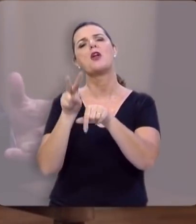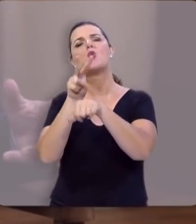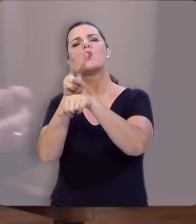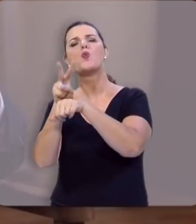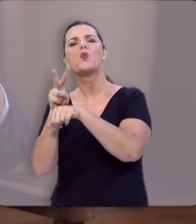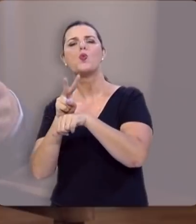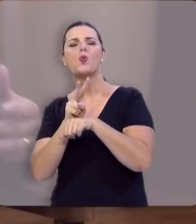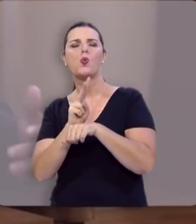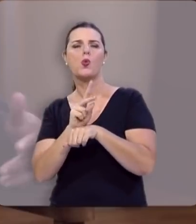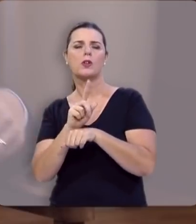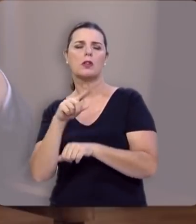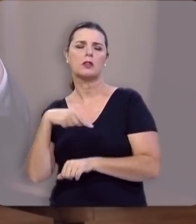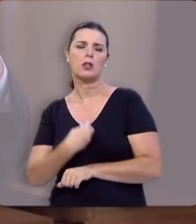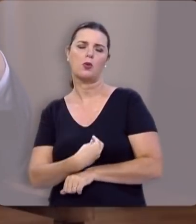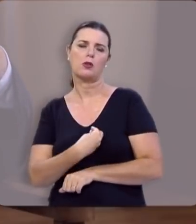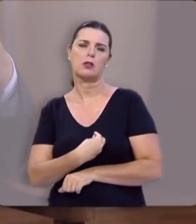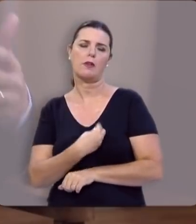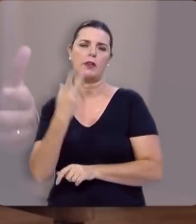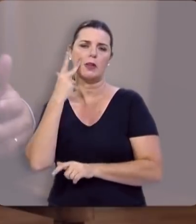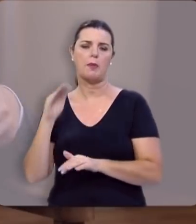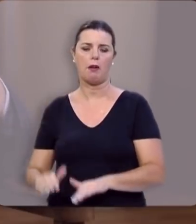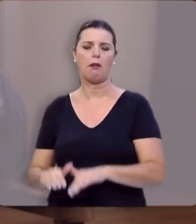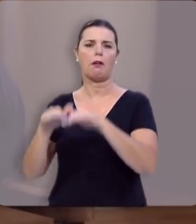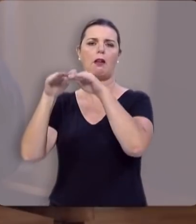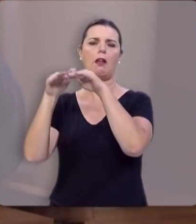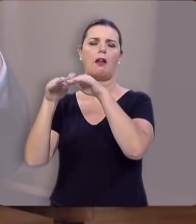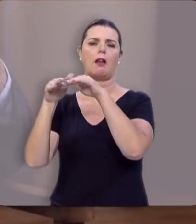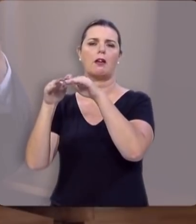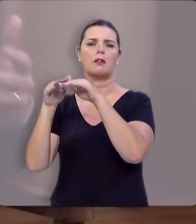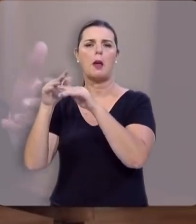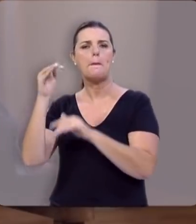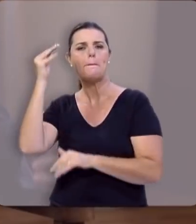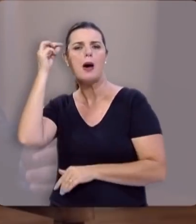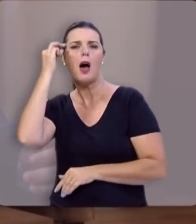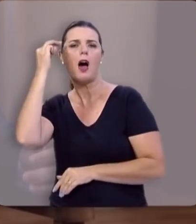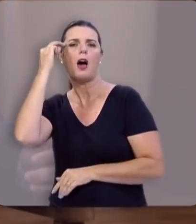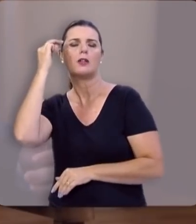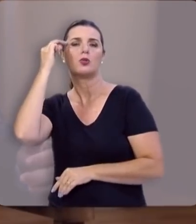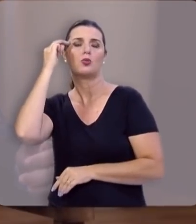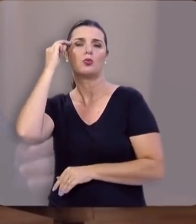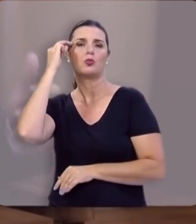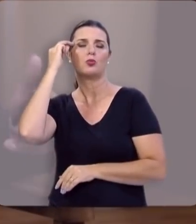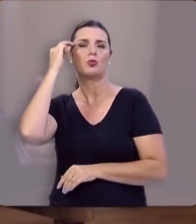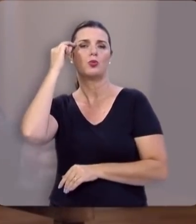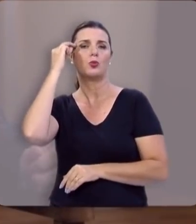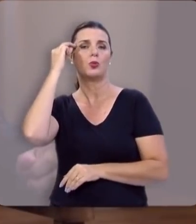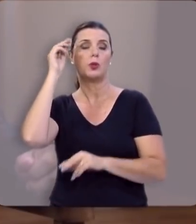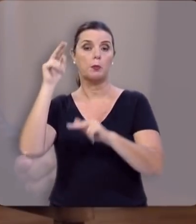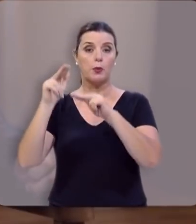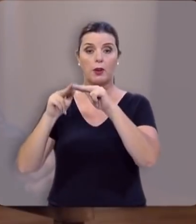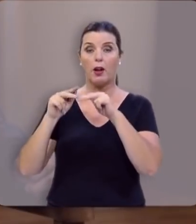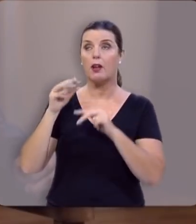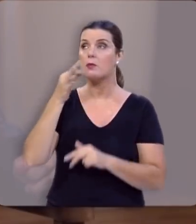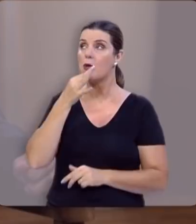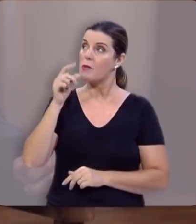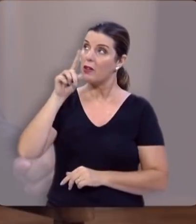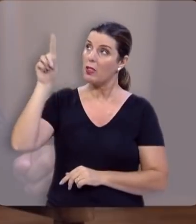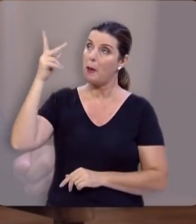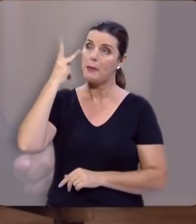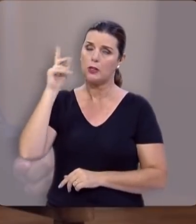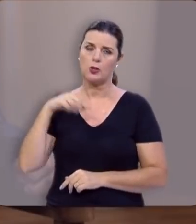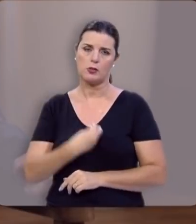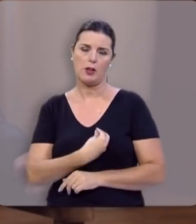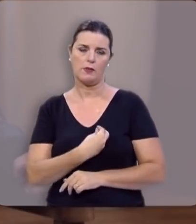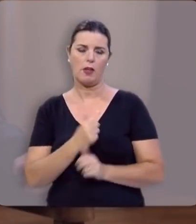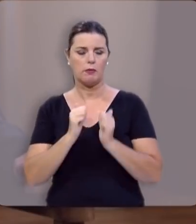assim Deus pode usar essas coisas para o nosso crescimento, para o nosso amadurecimento. Afinal de contas, esse é o propósito dele para a